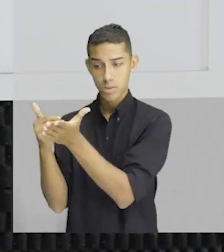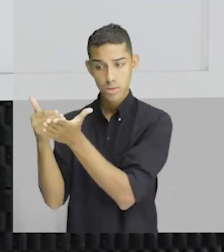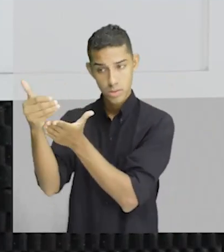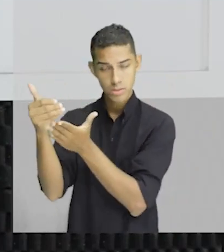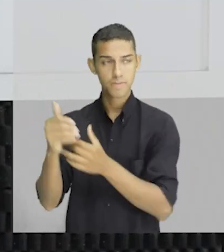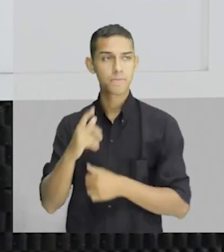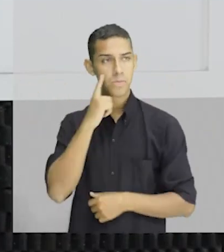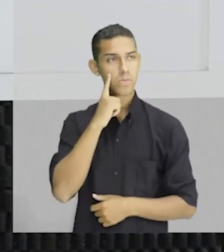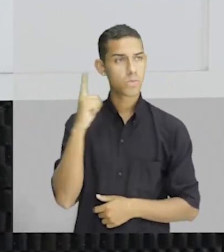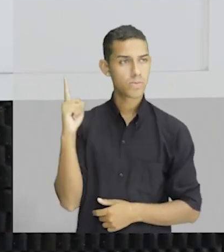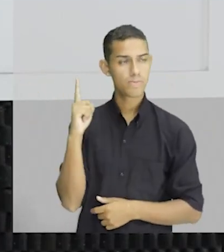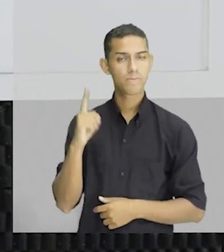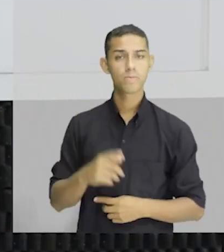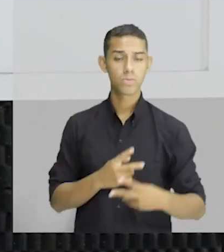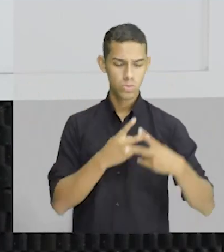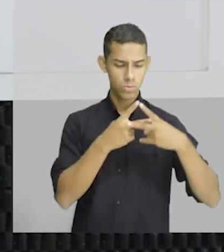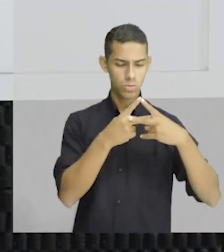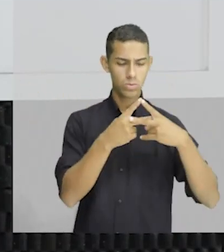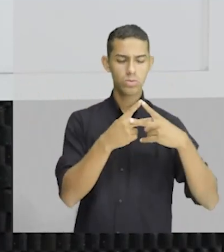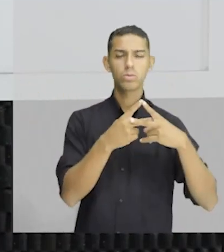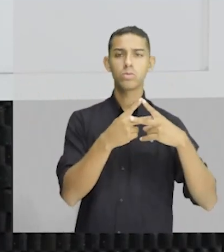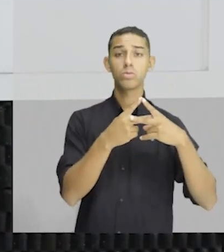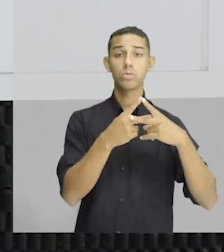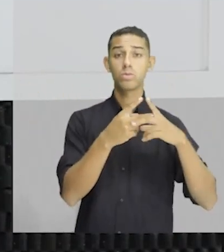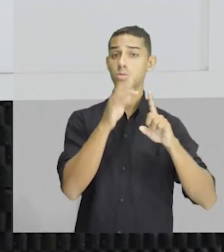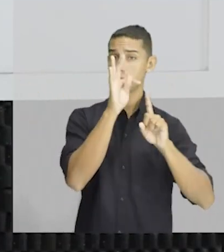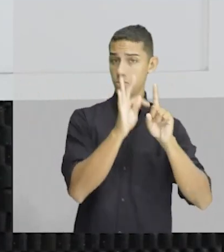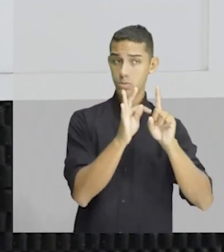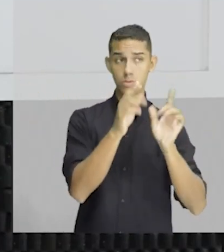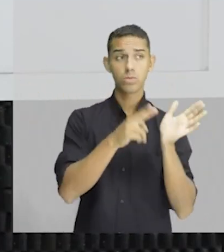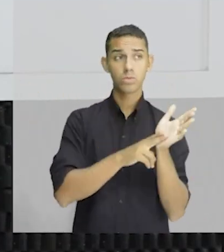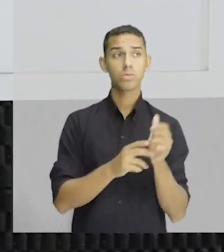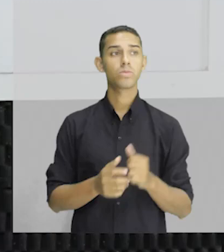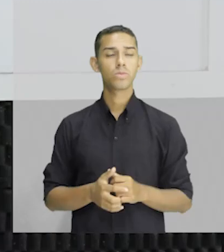temperatura vai ser temperatura final, ó, menos 15,